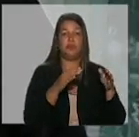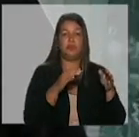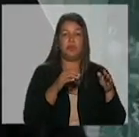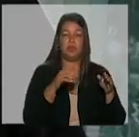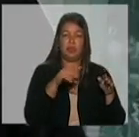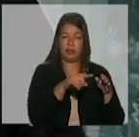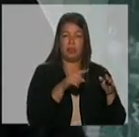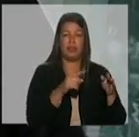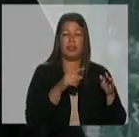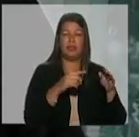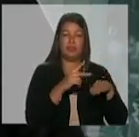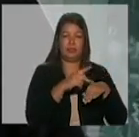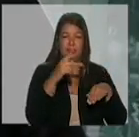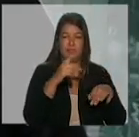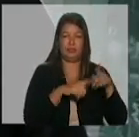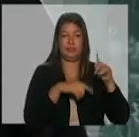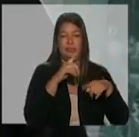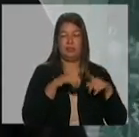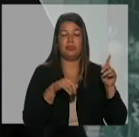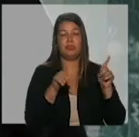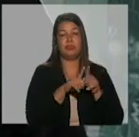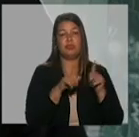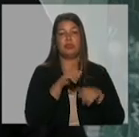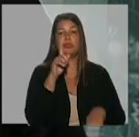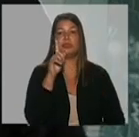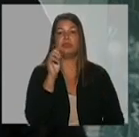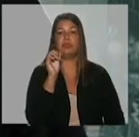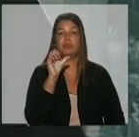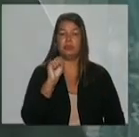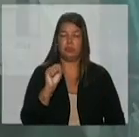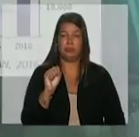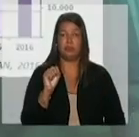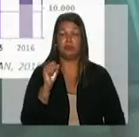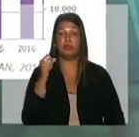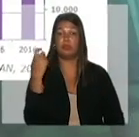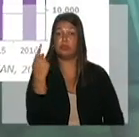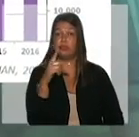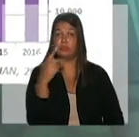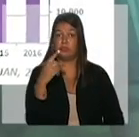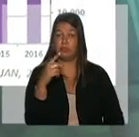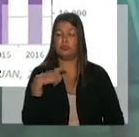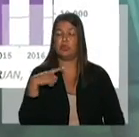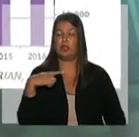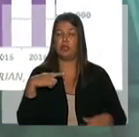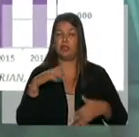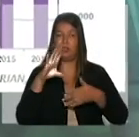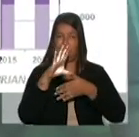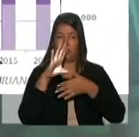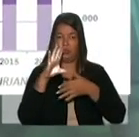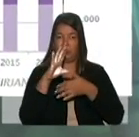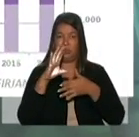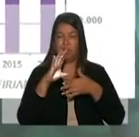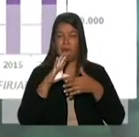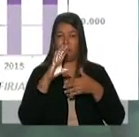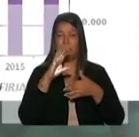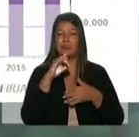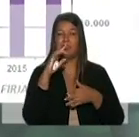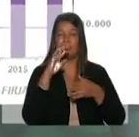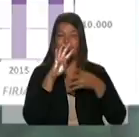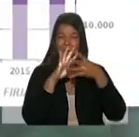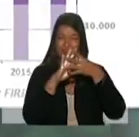e produção de petróleo e gás natural. O país que chegou a ter, né, como mostra o gráfico da Firjan, o país que chegou a ter